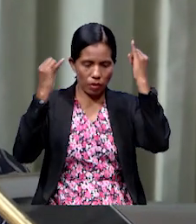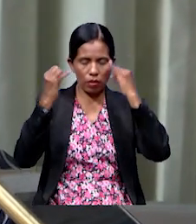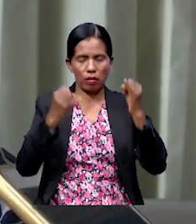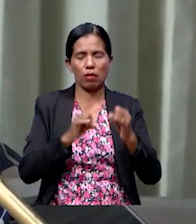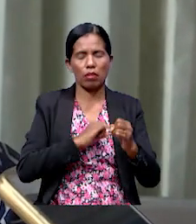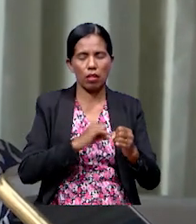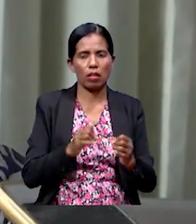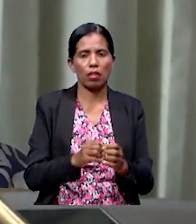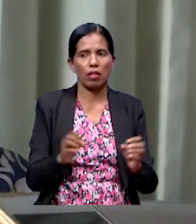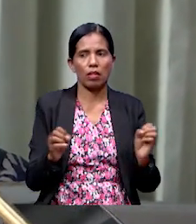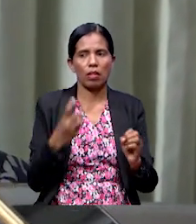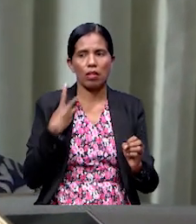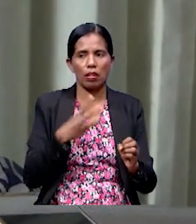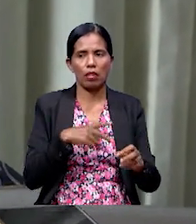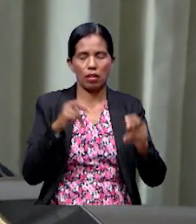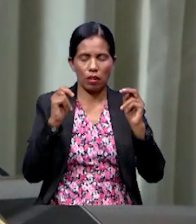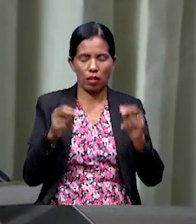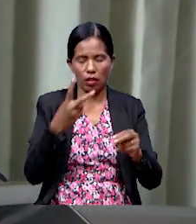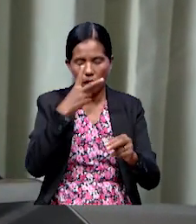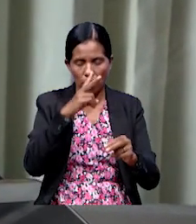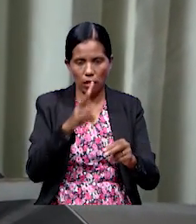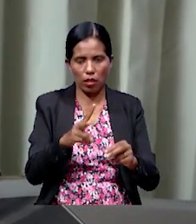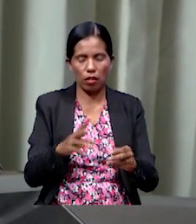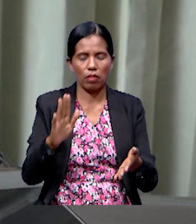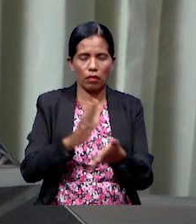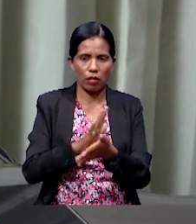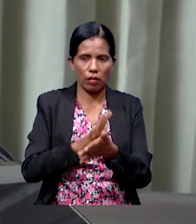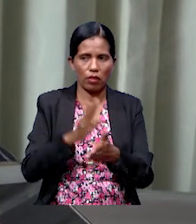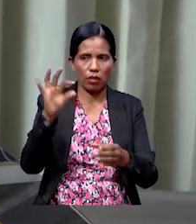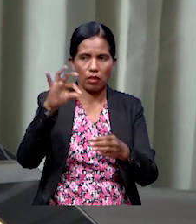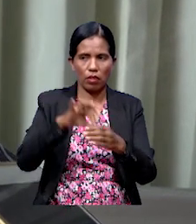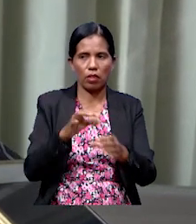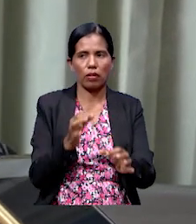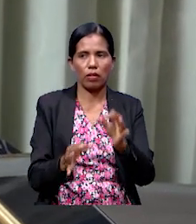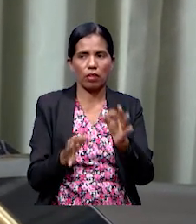E tá, tem que ter o tratamento do boletim de votos, mesmo